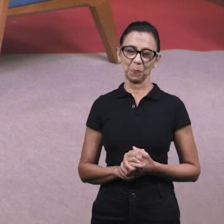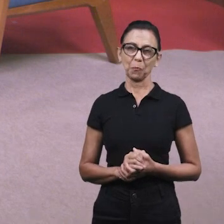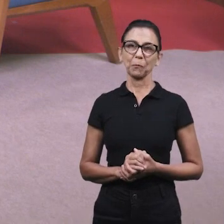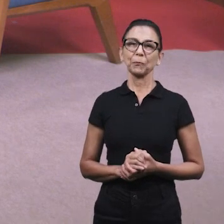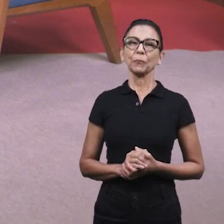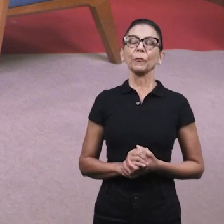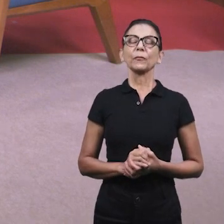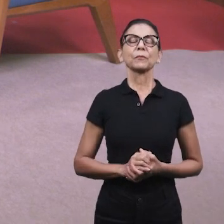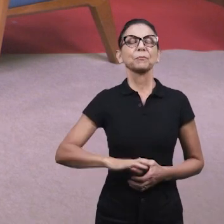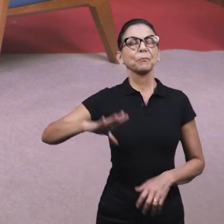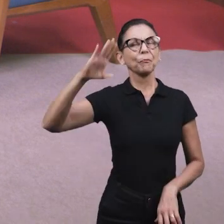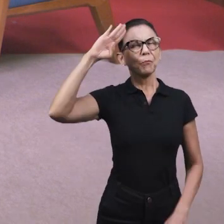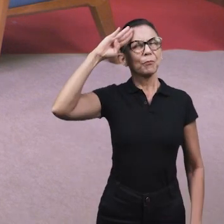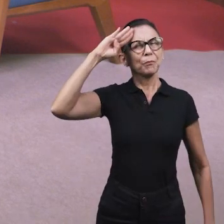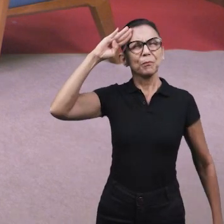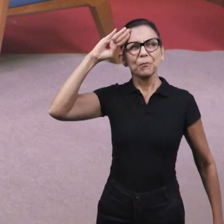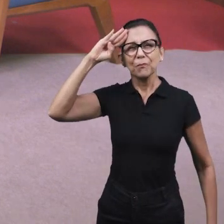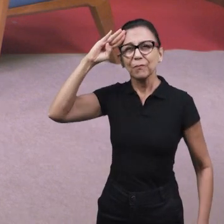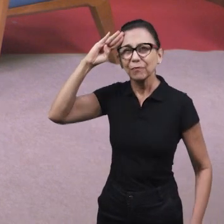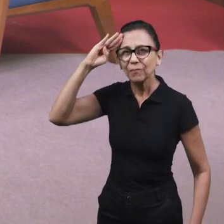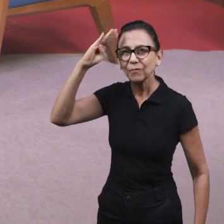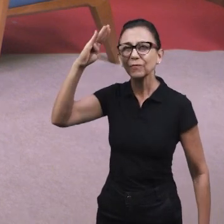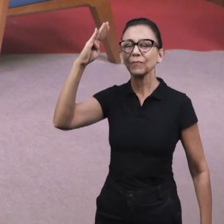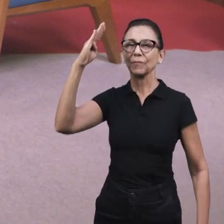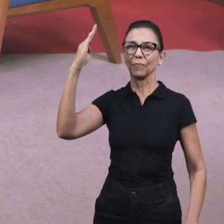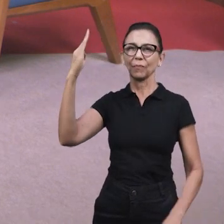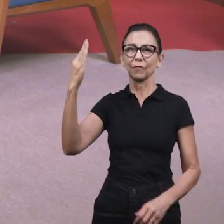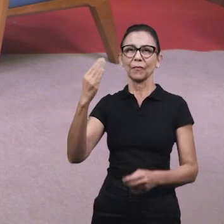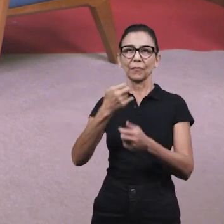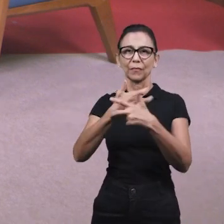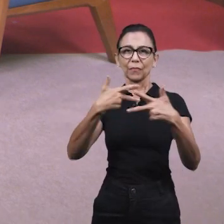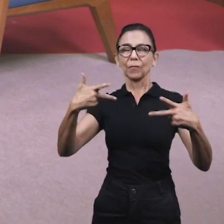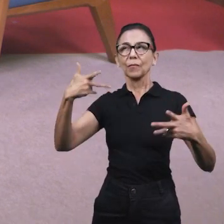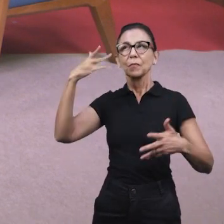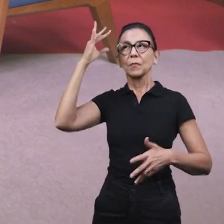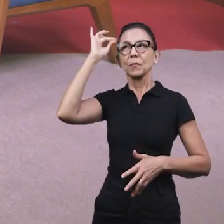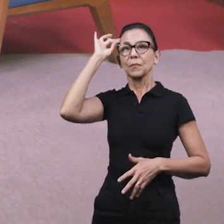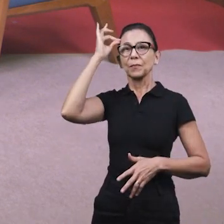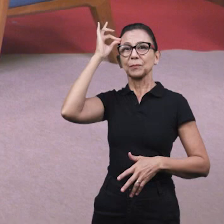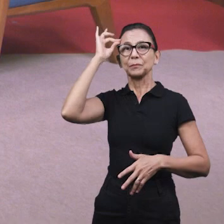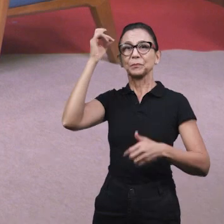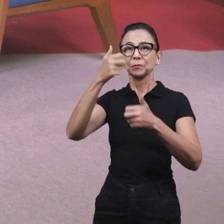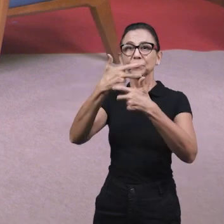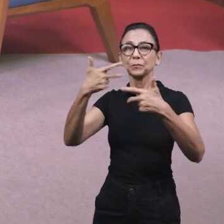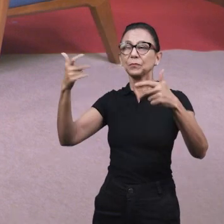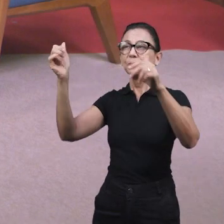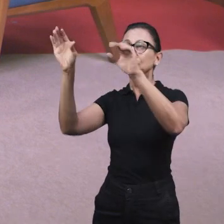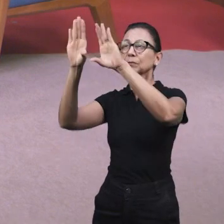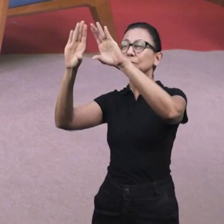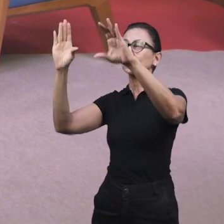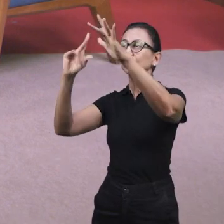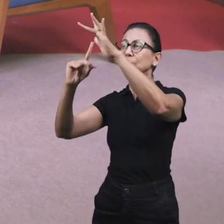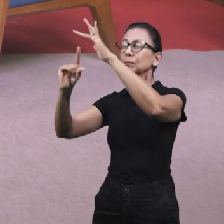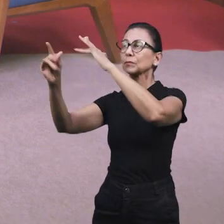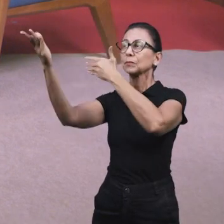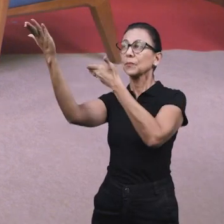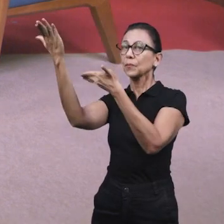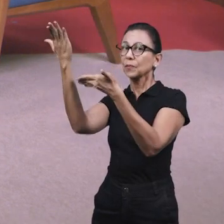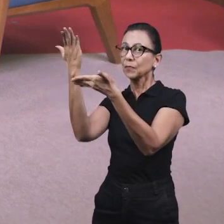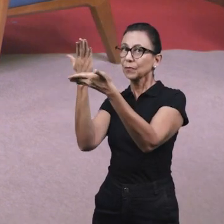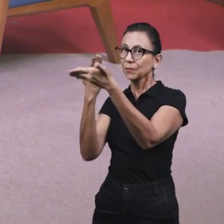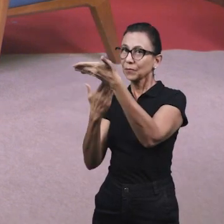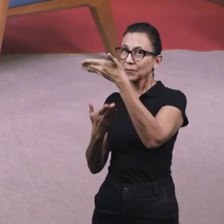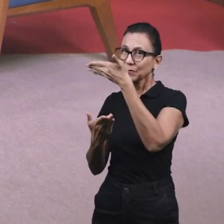tudo, nós precisamos conhecer o profético, o espiritual, aquilo que veio da eternidade e que leva o